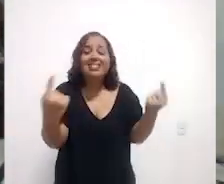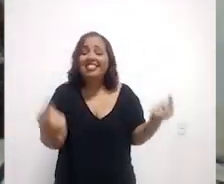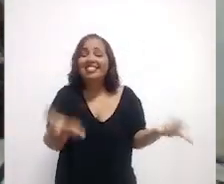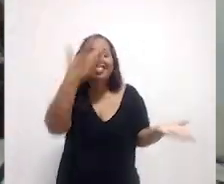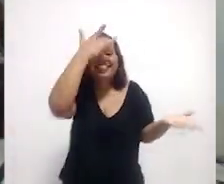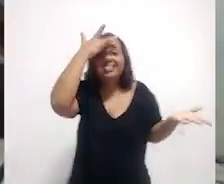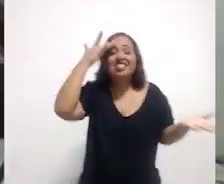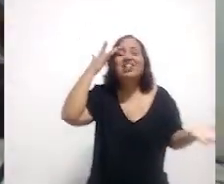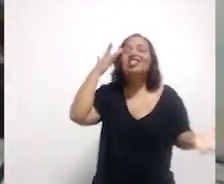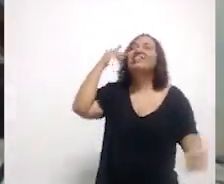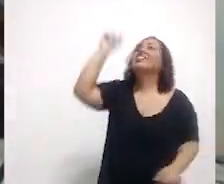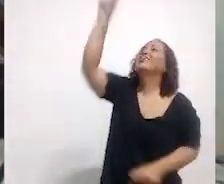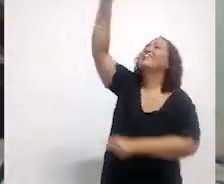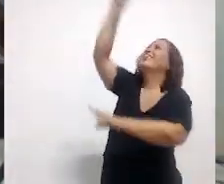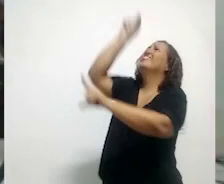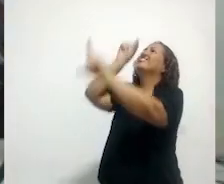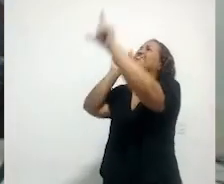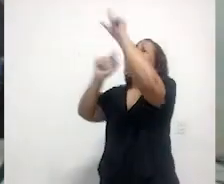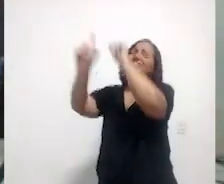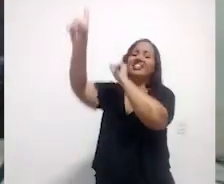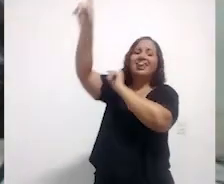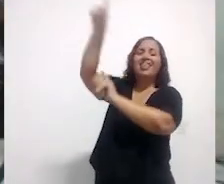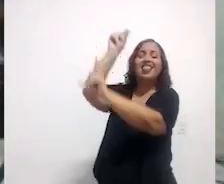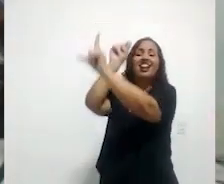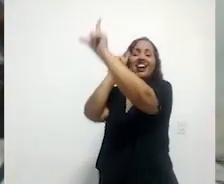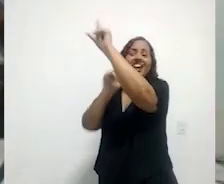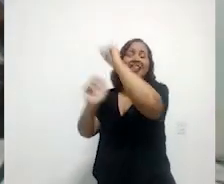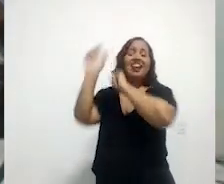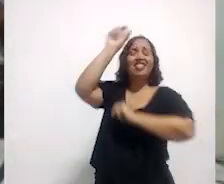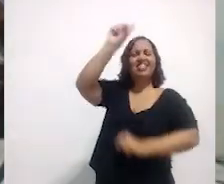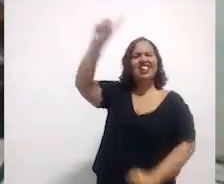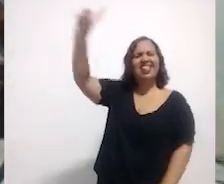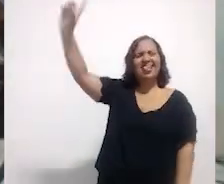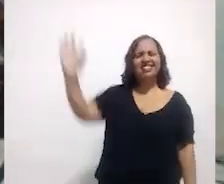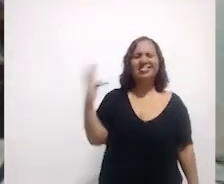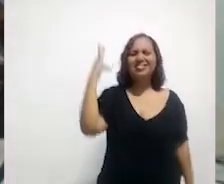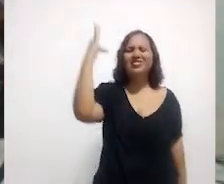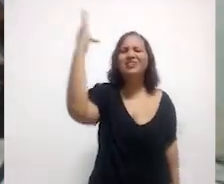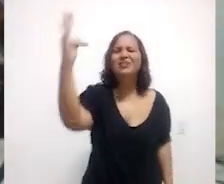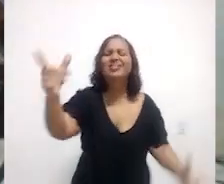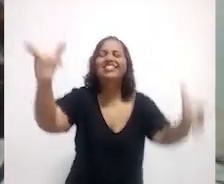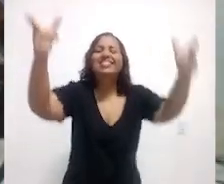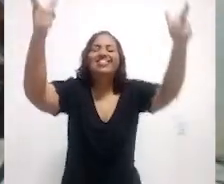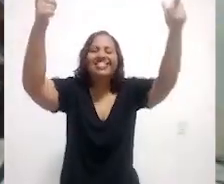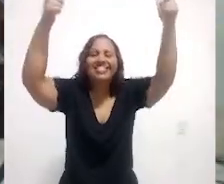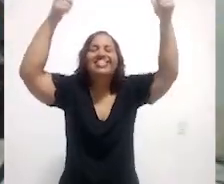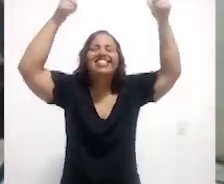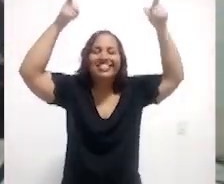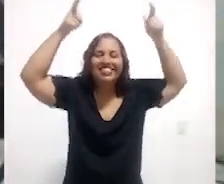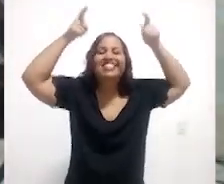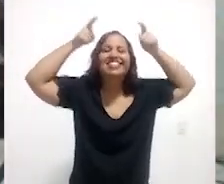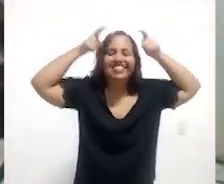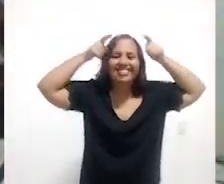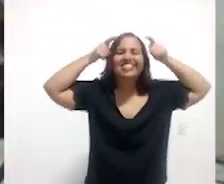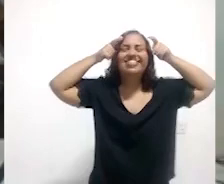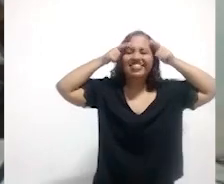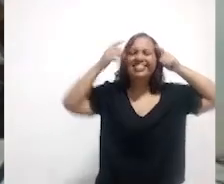mas aquele que a ti escolher, o tesouro maior terá.